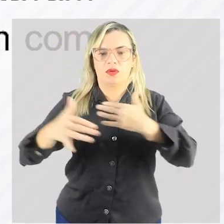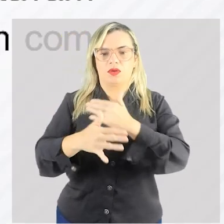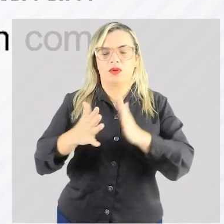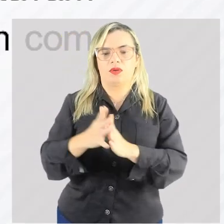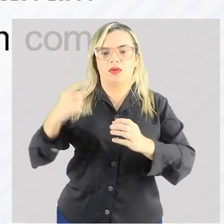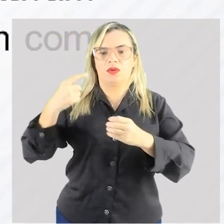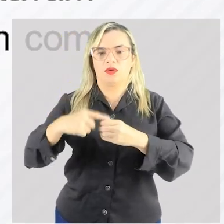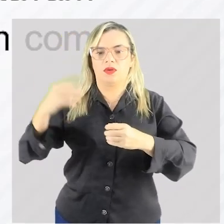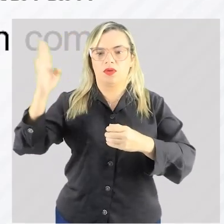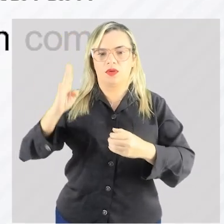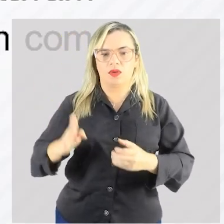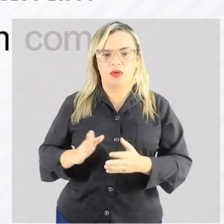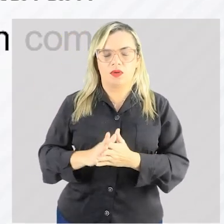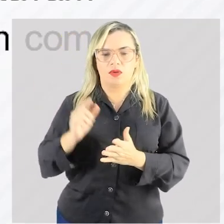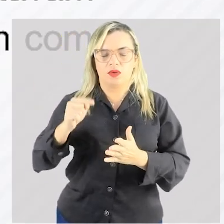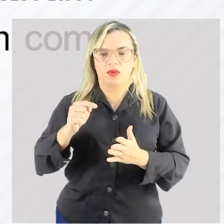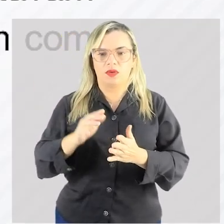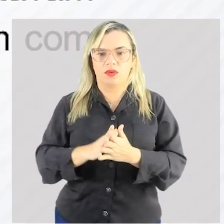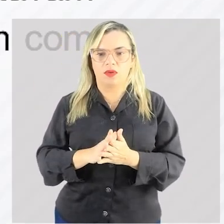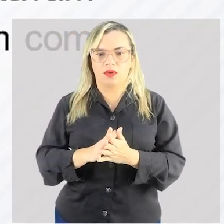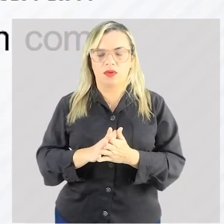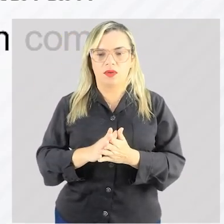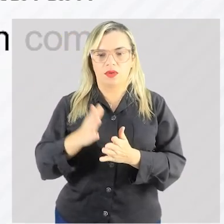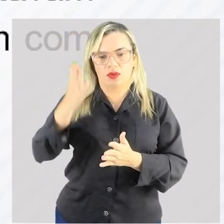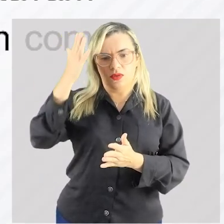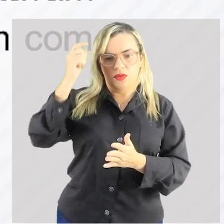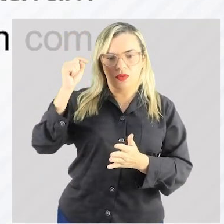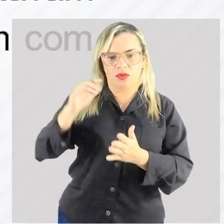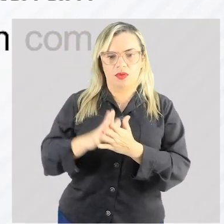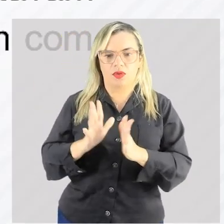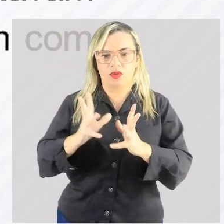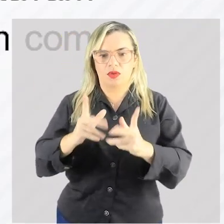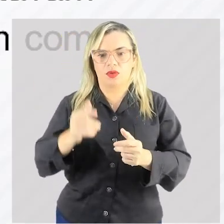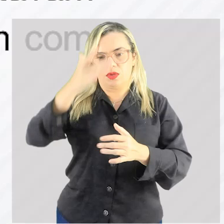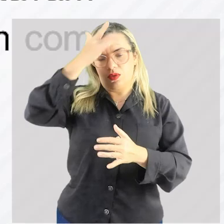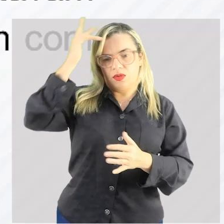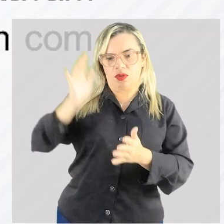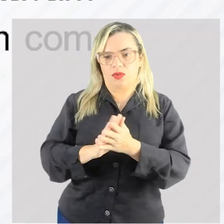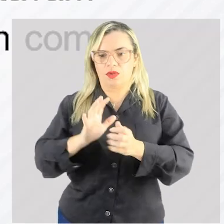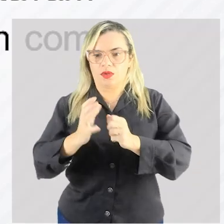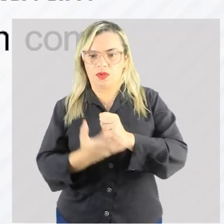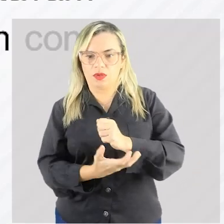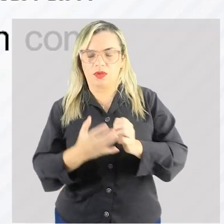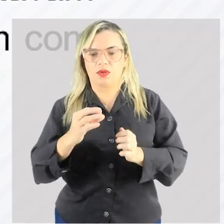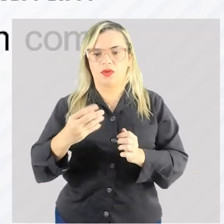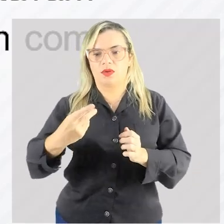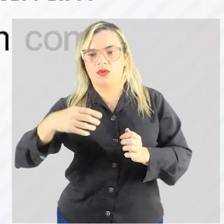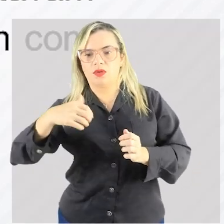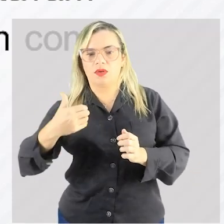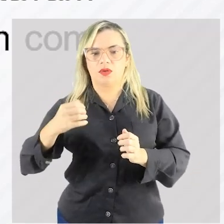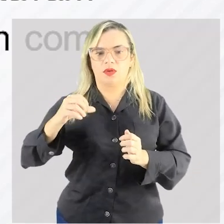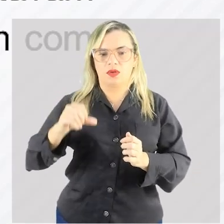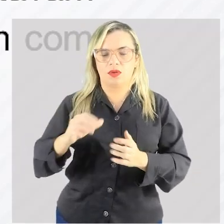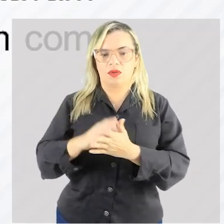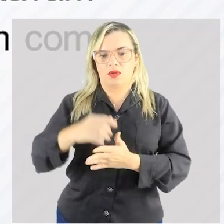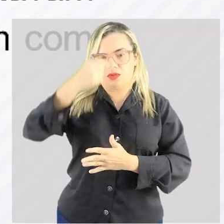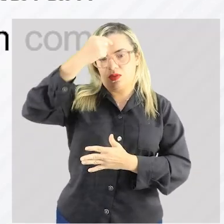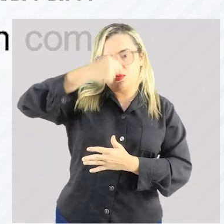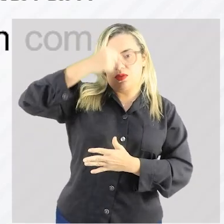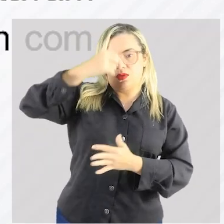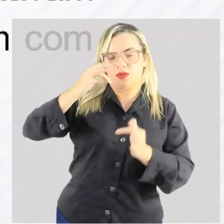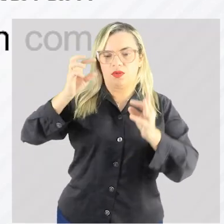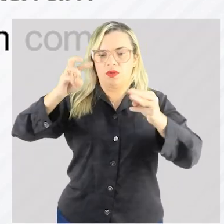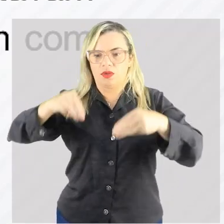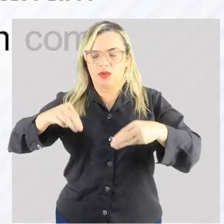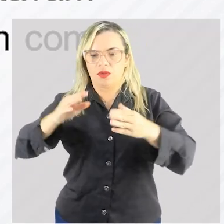pessoas que estavam com covid--19 e as gripadas ao final da identificação constatou-se que